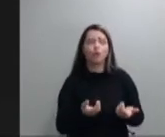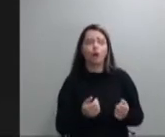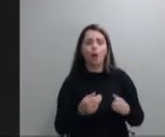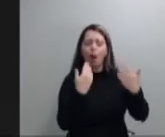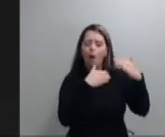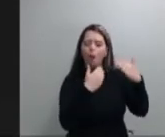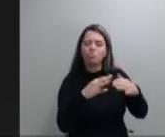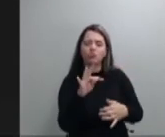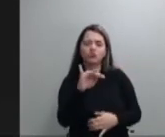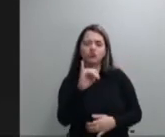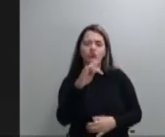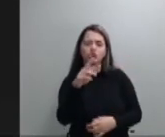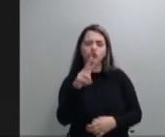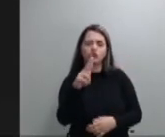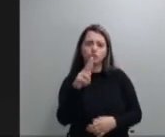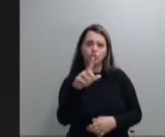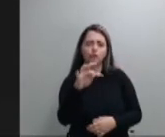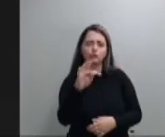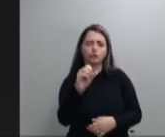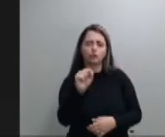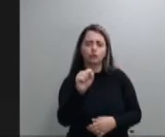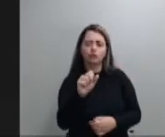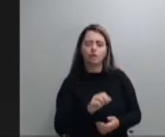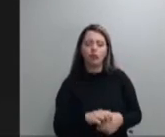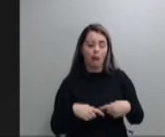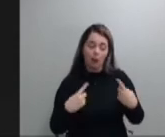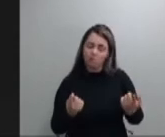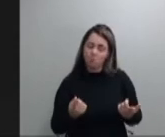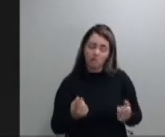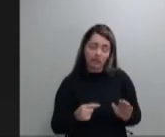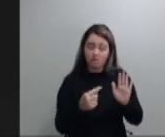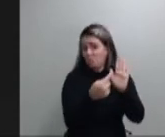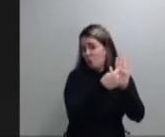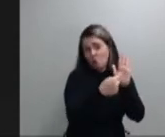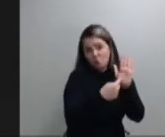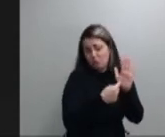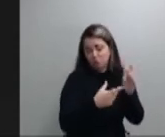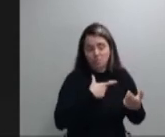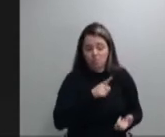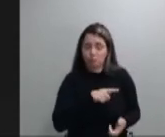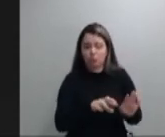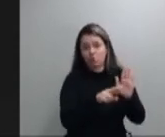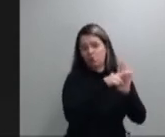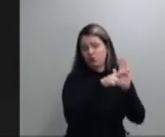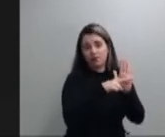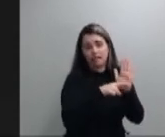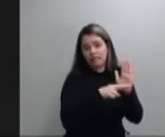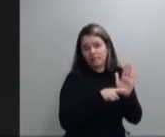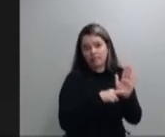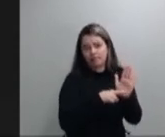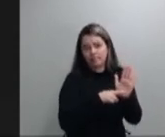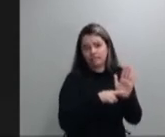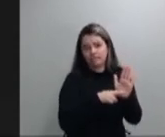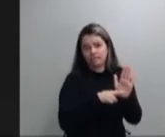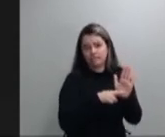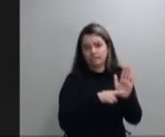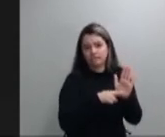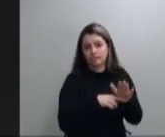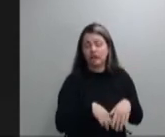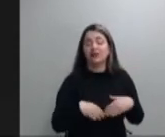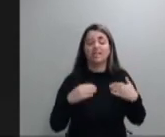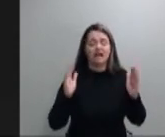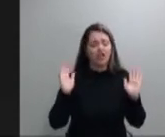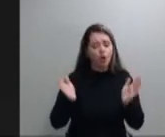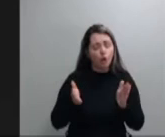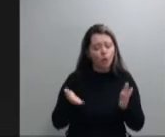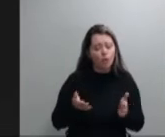esse critério mas esse critério esse ponto não vem à tona está certo e esse critério estava no edital o CNJ já corrigiu a